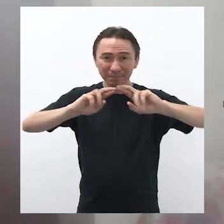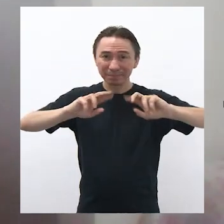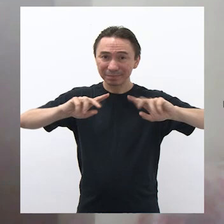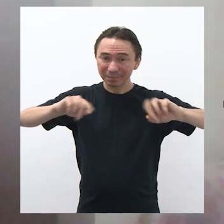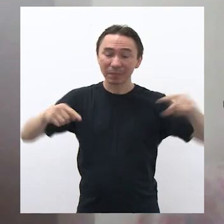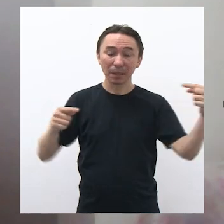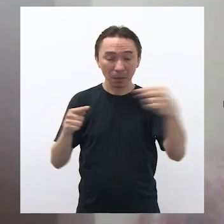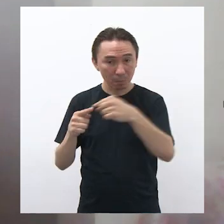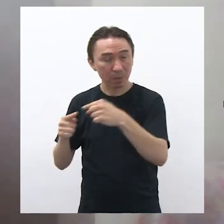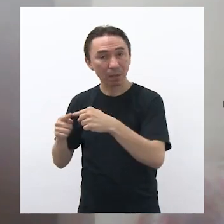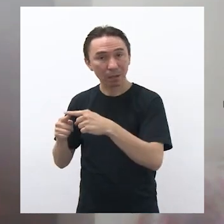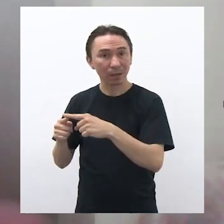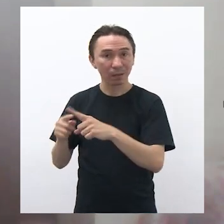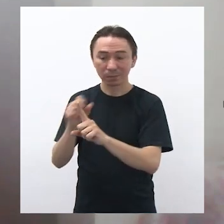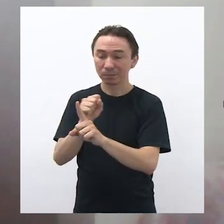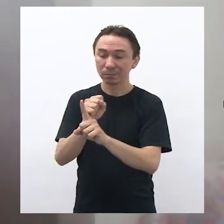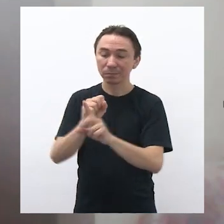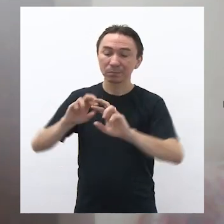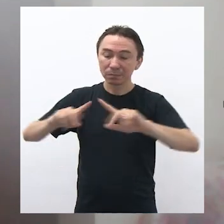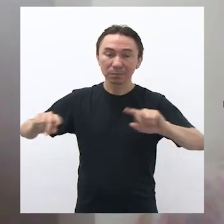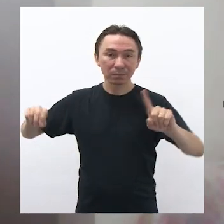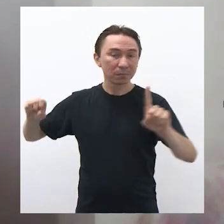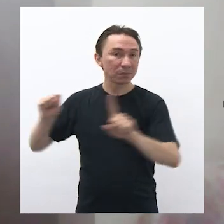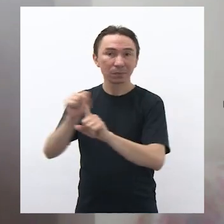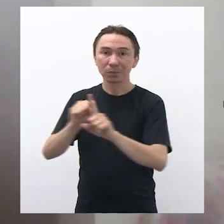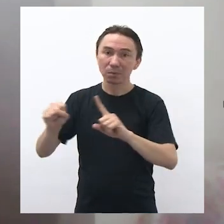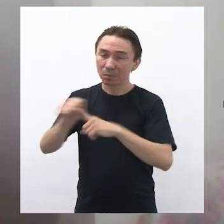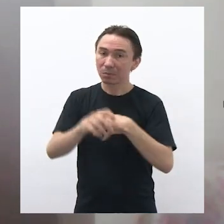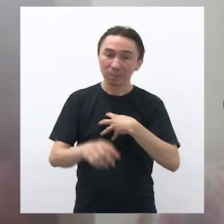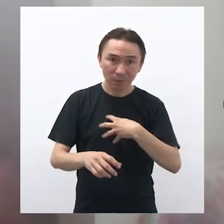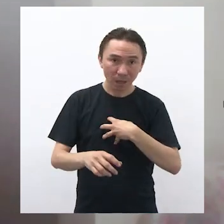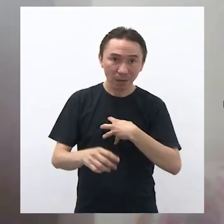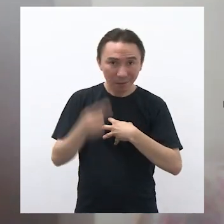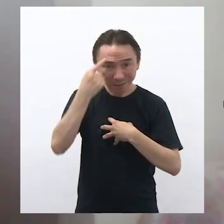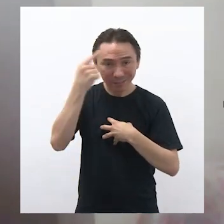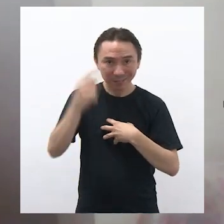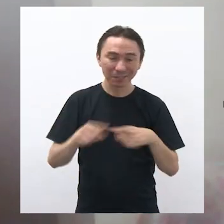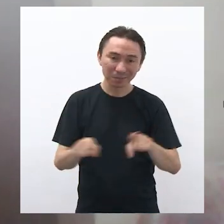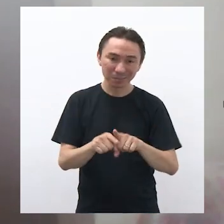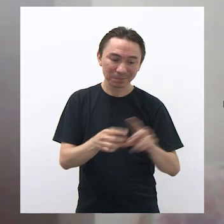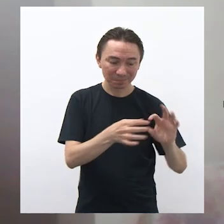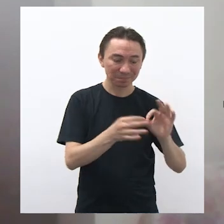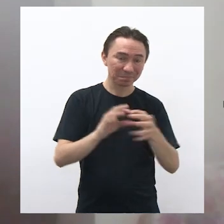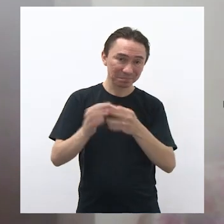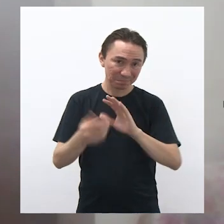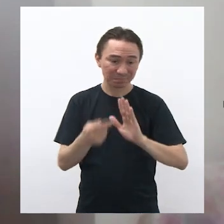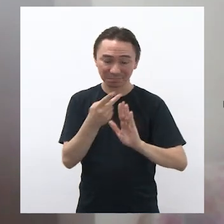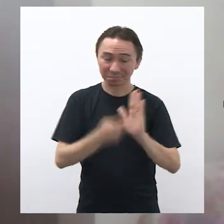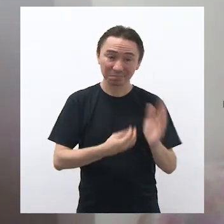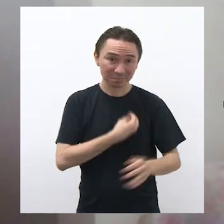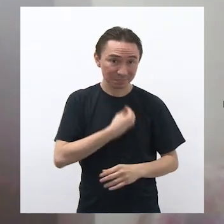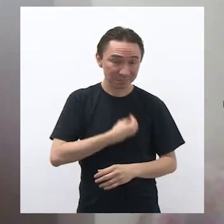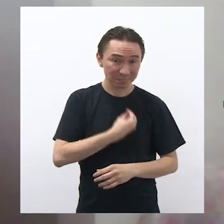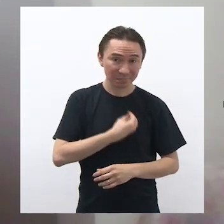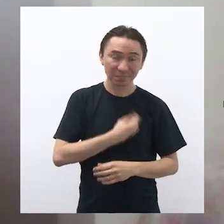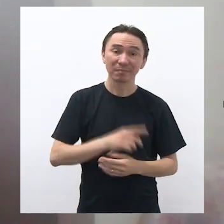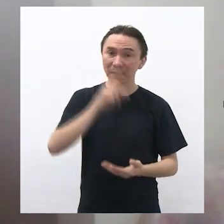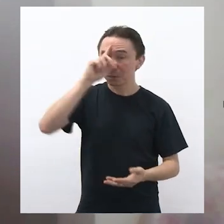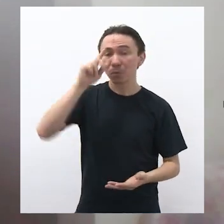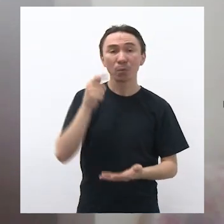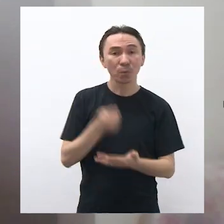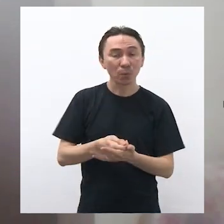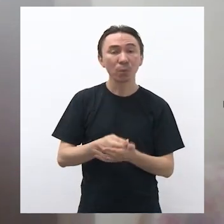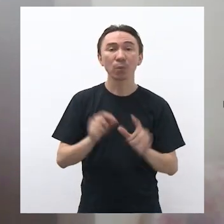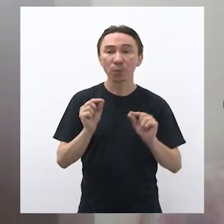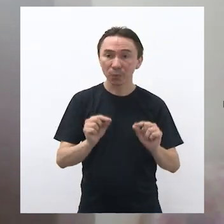competências socioemocionais e esse contexto do projeto de vida, então foi tomada essa decisão de alterar